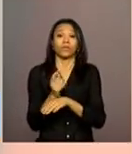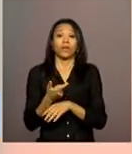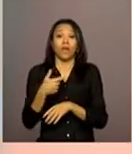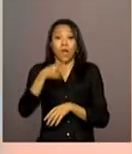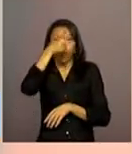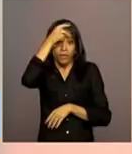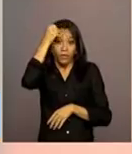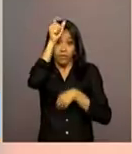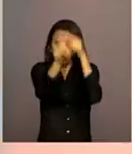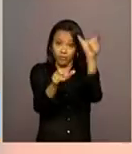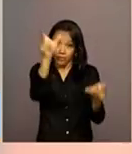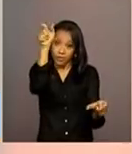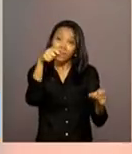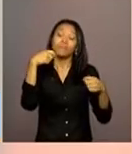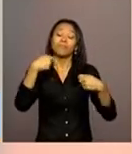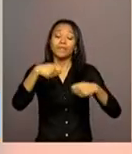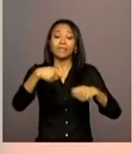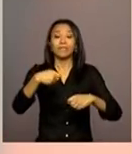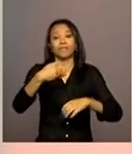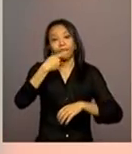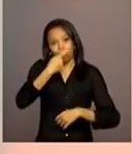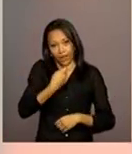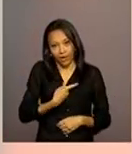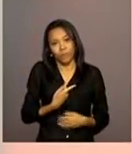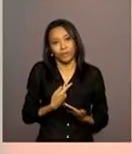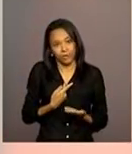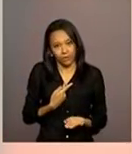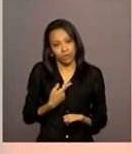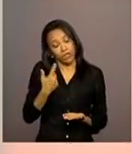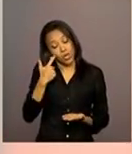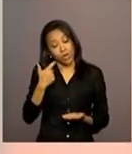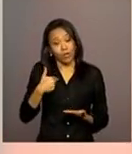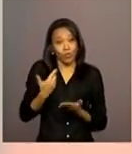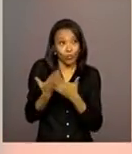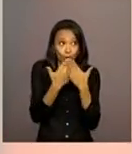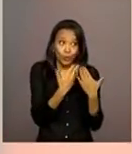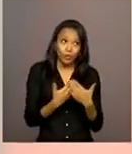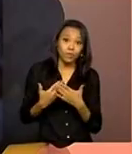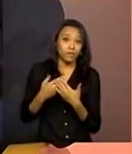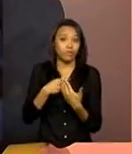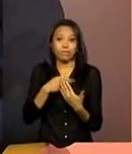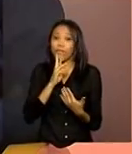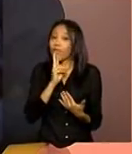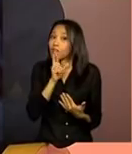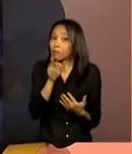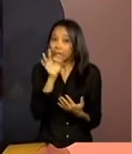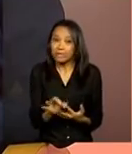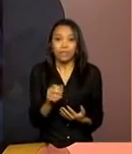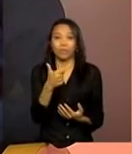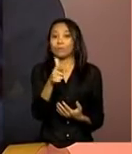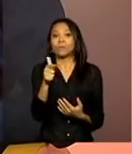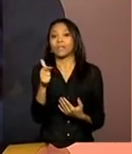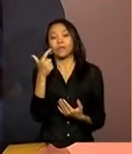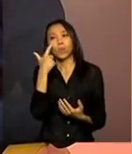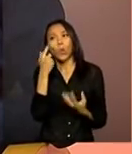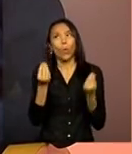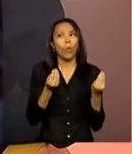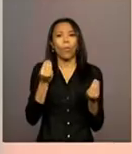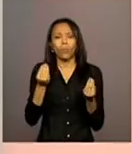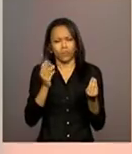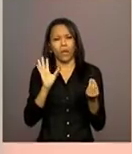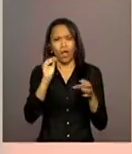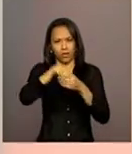têm apresentado isso e está em estudo mas eu não posso aqui afirmar que eu não tenho uma previsão né tá no